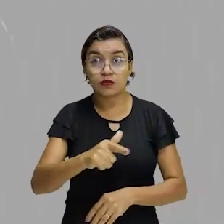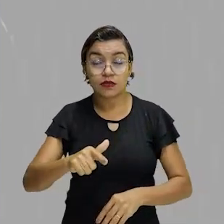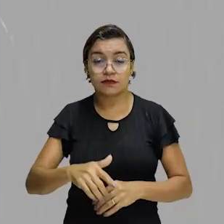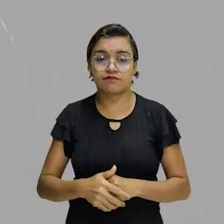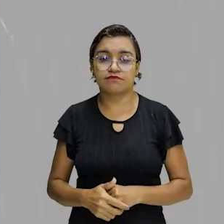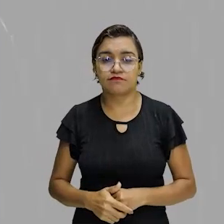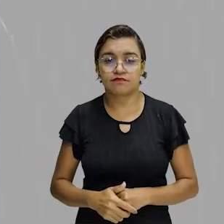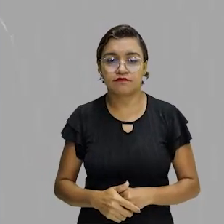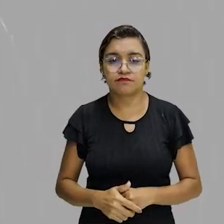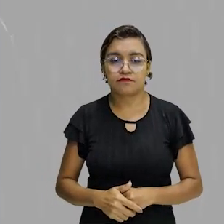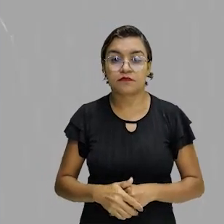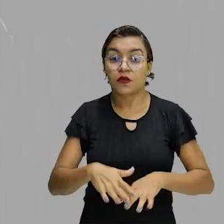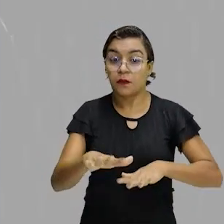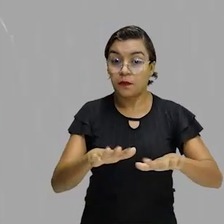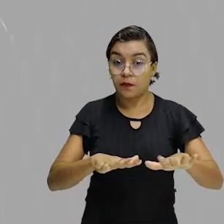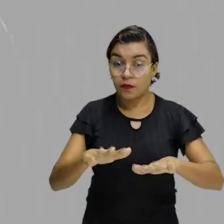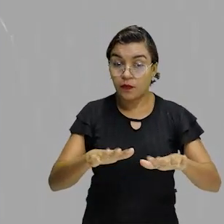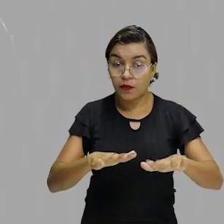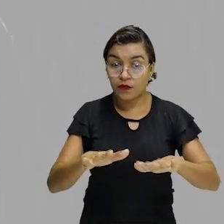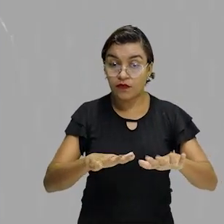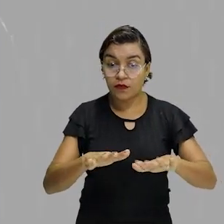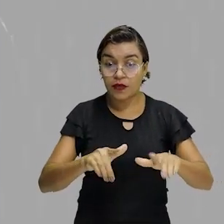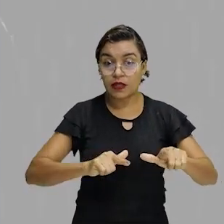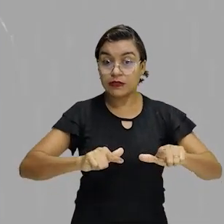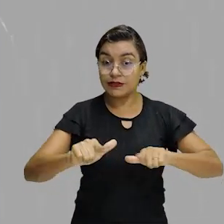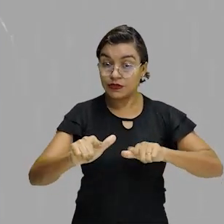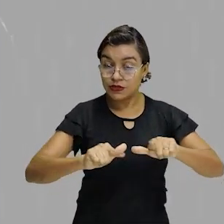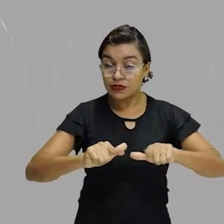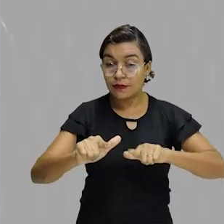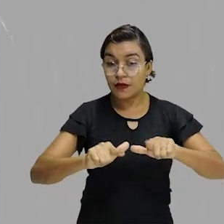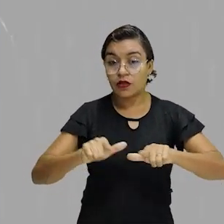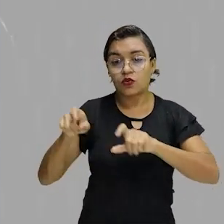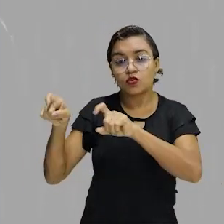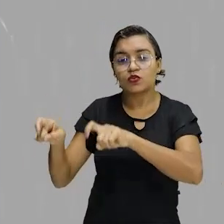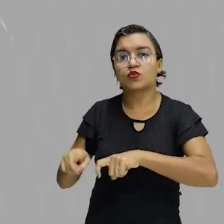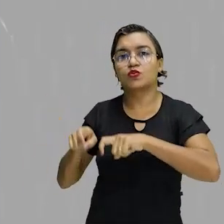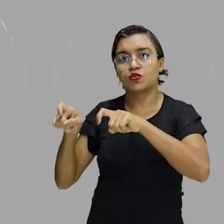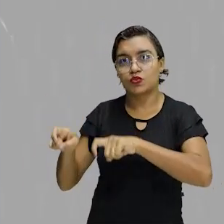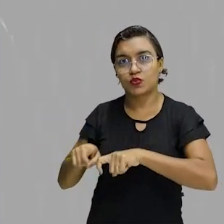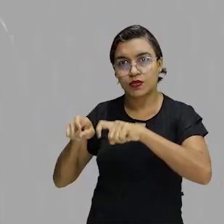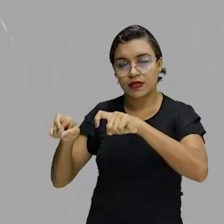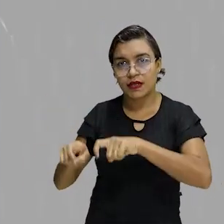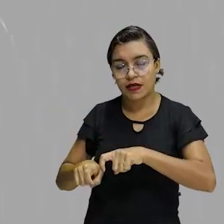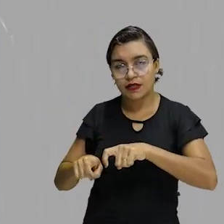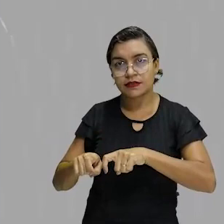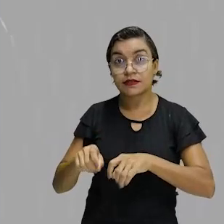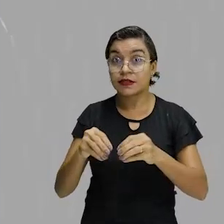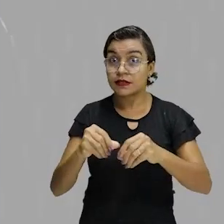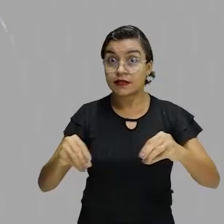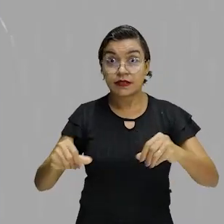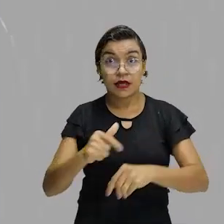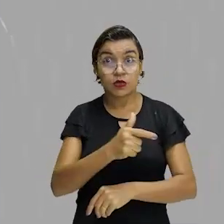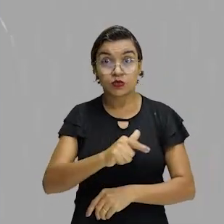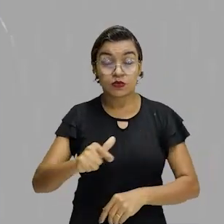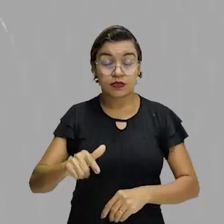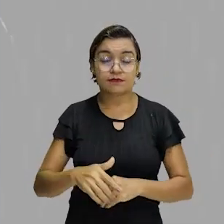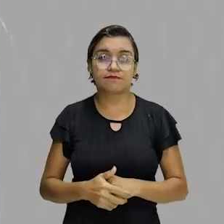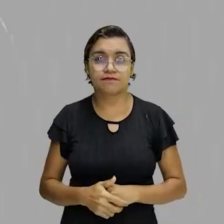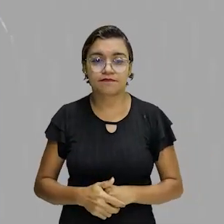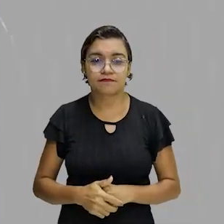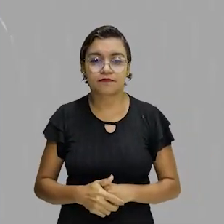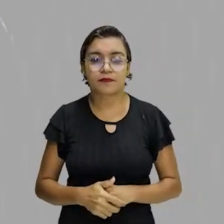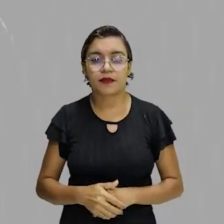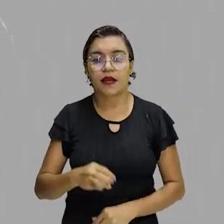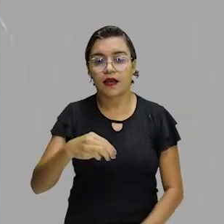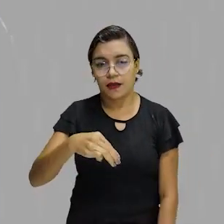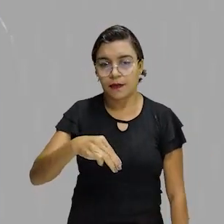MST é Movimento dos Trabalhadores Rurais Sem Terra, certo? A gente chama geralmente de Movimento Sem